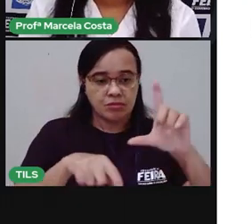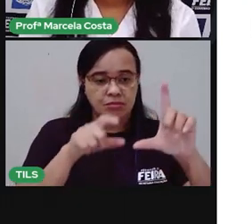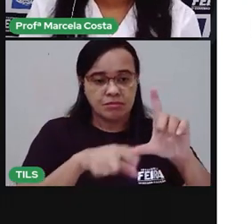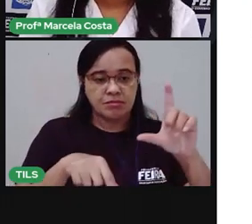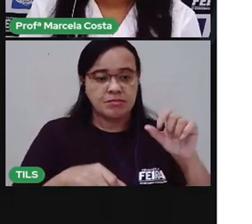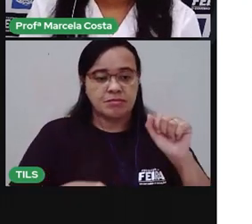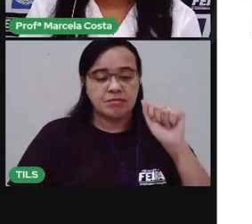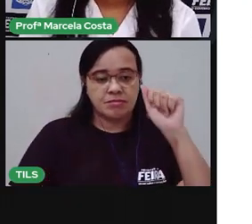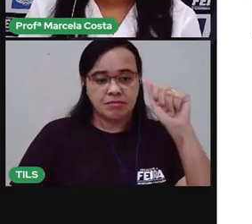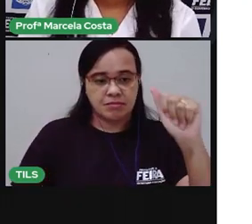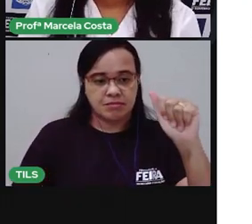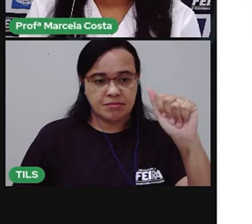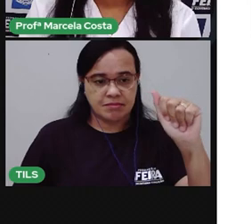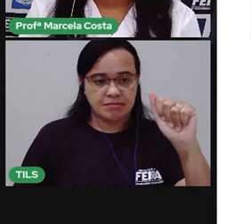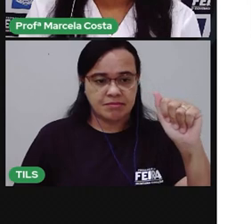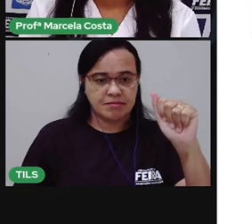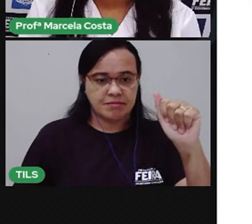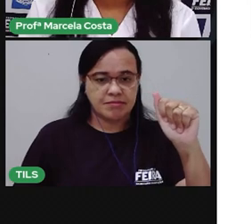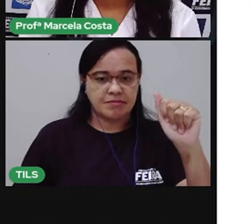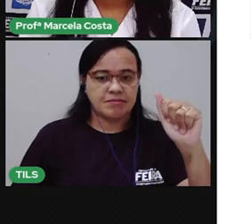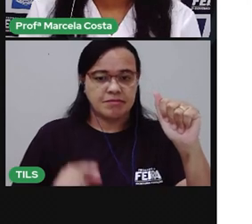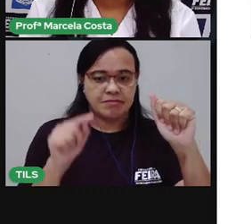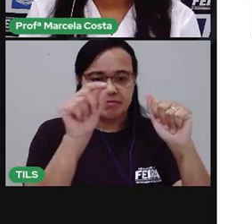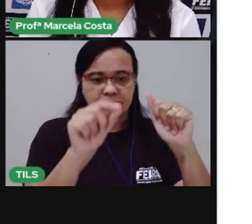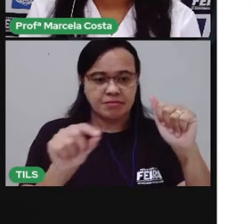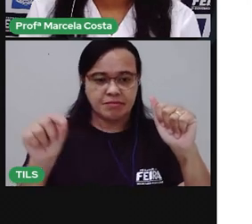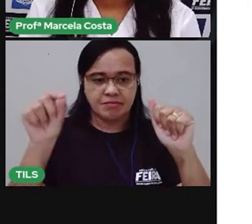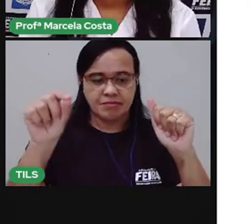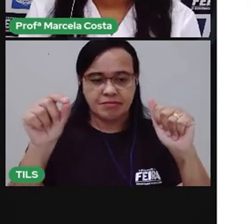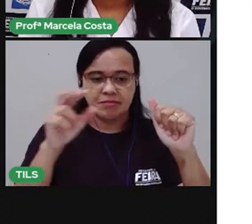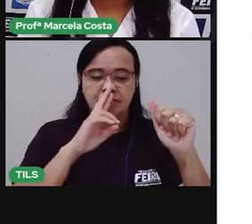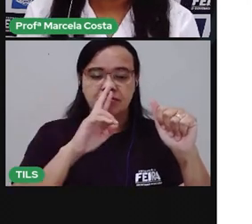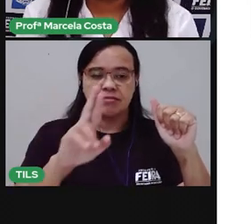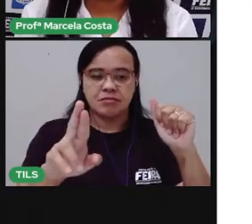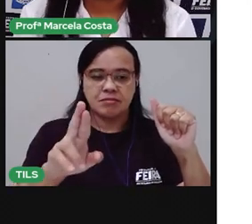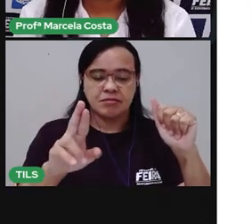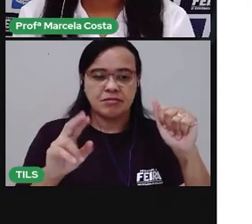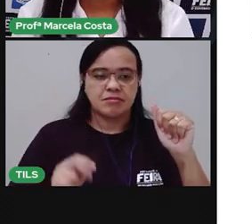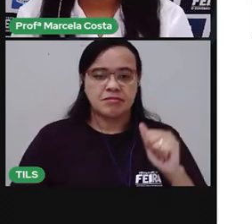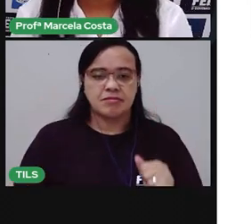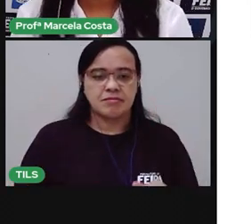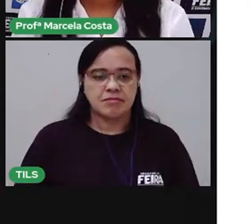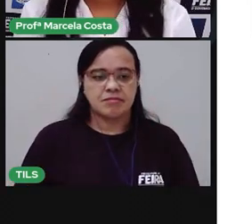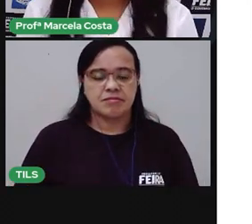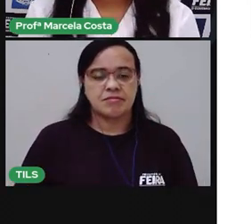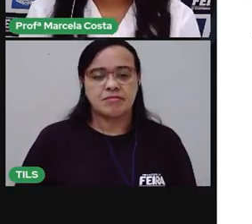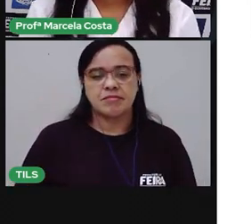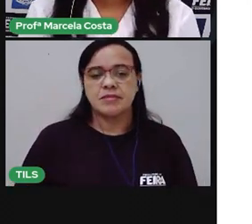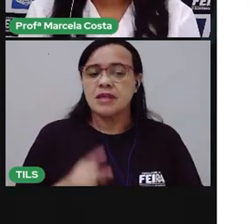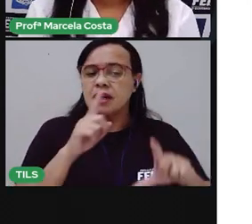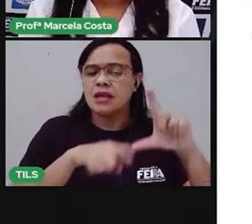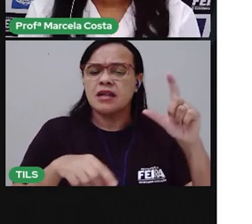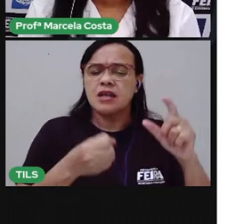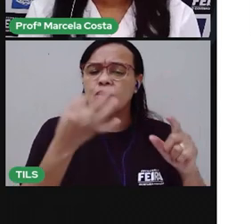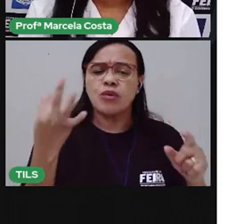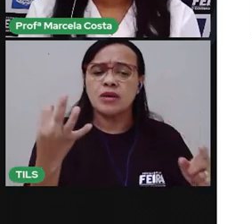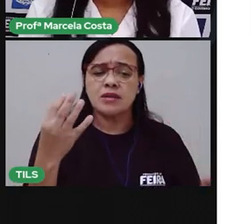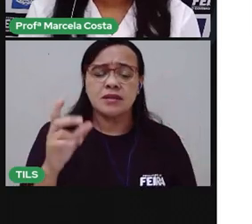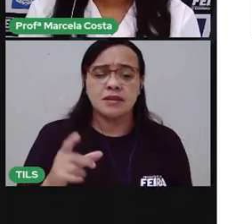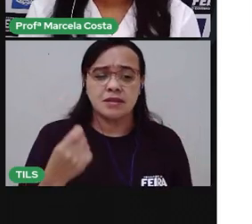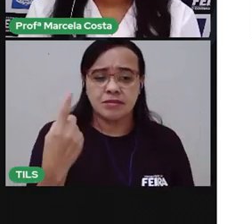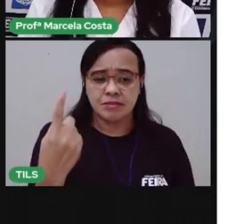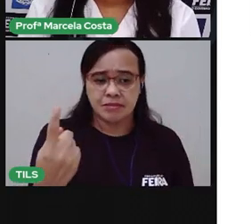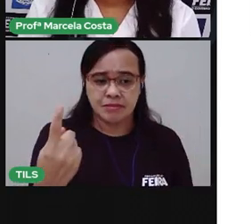a letra A traz aqui para esse espaço vamos contar agora o número de letra é